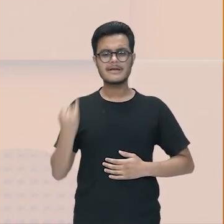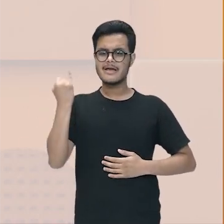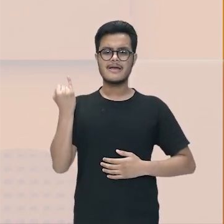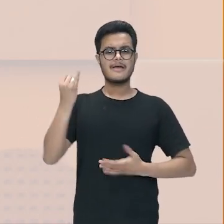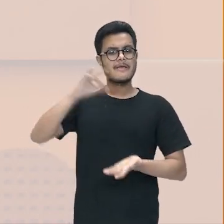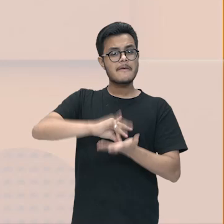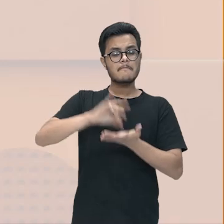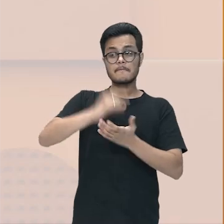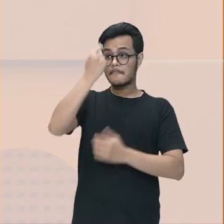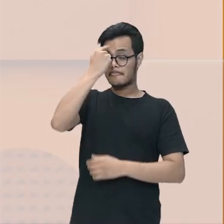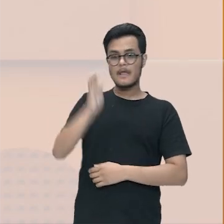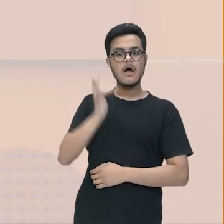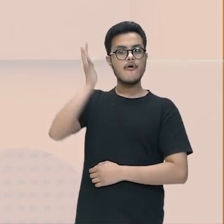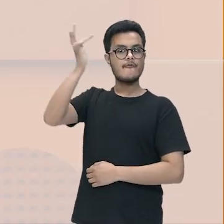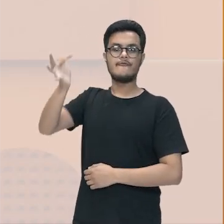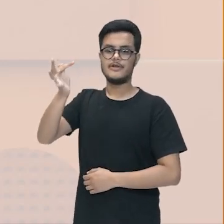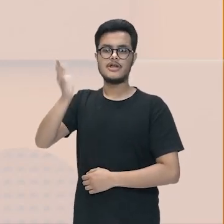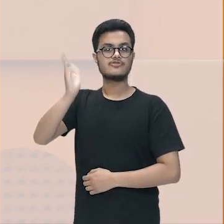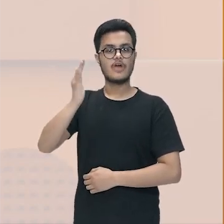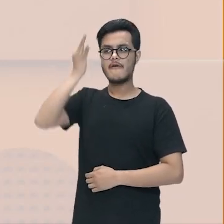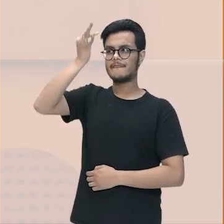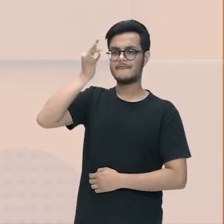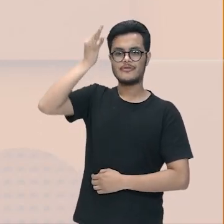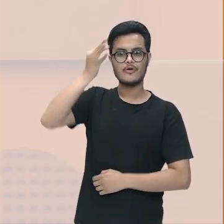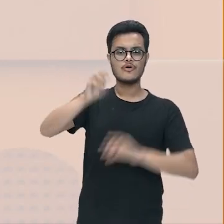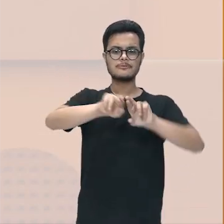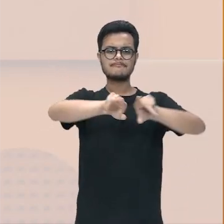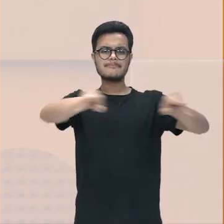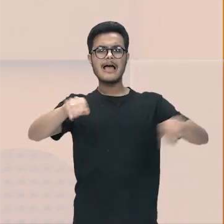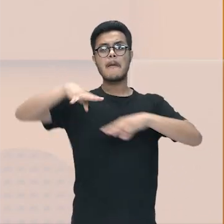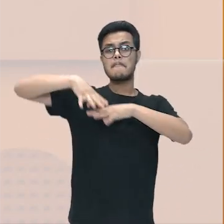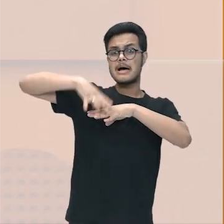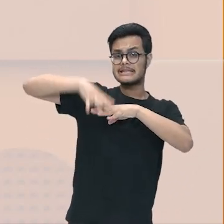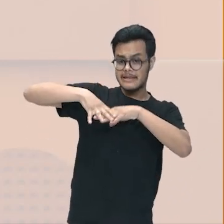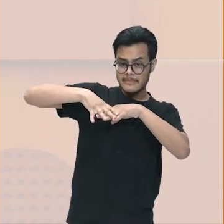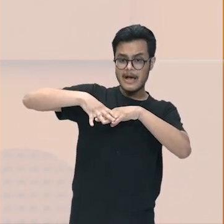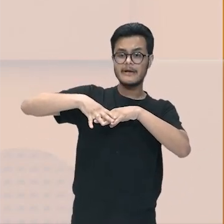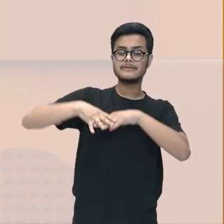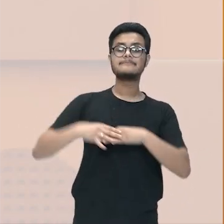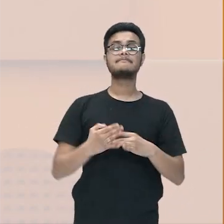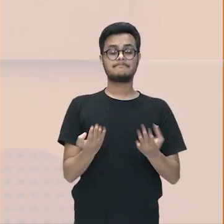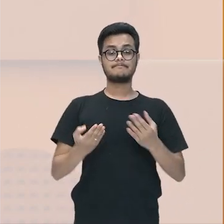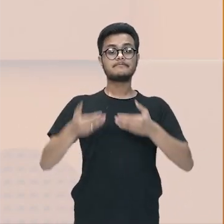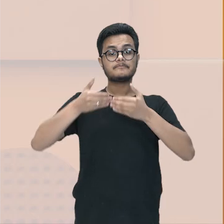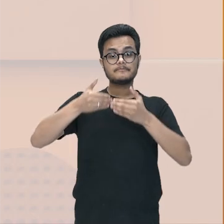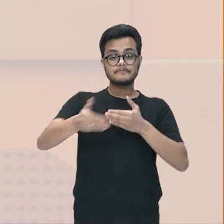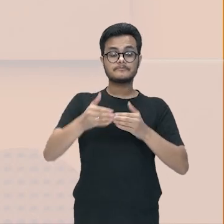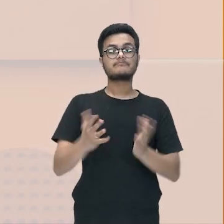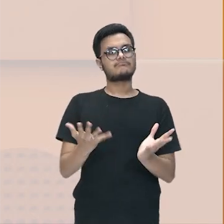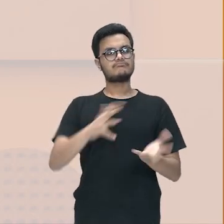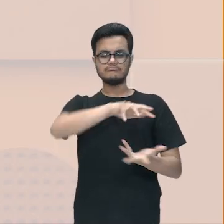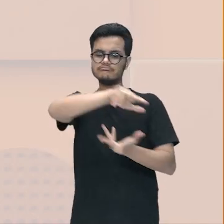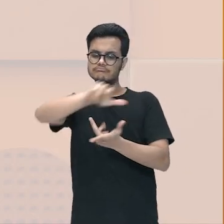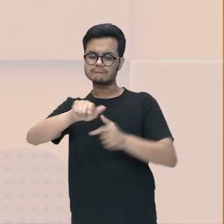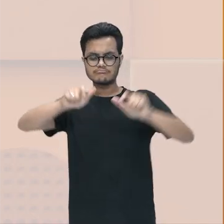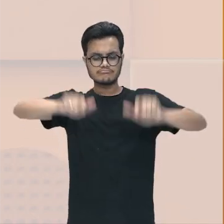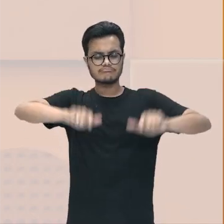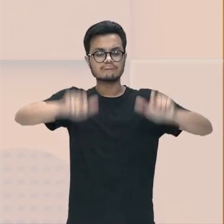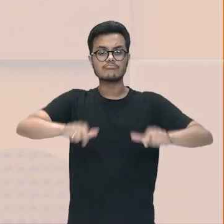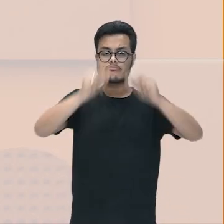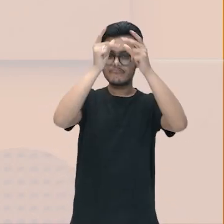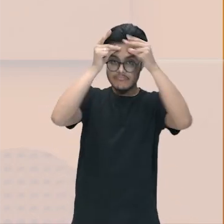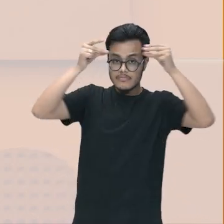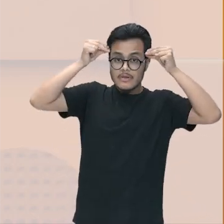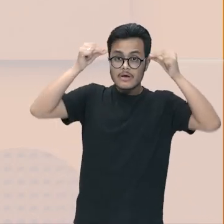a pensar, por exemplo, a filosofia, a matemática, né? A partir, então, desse mundo greco-romano, nós temos